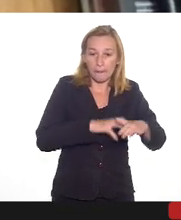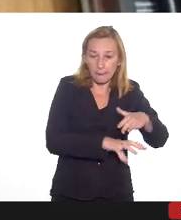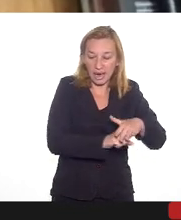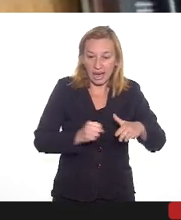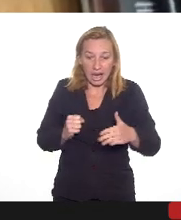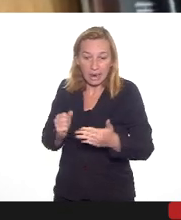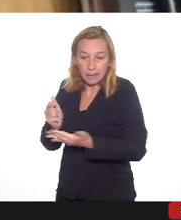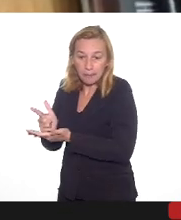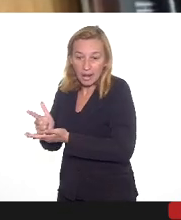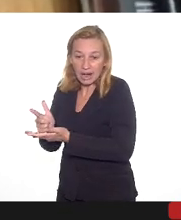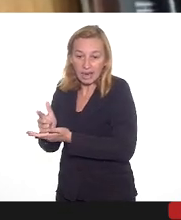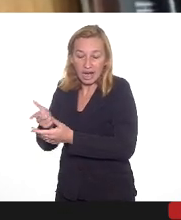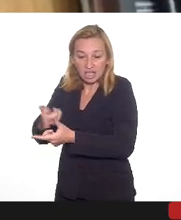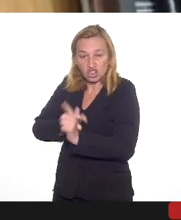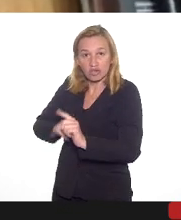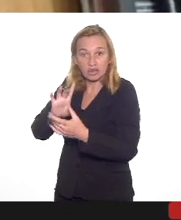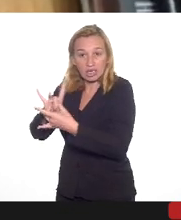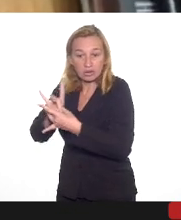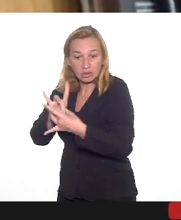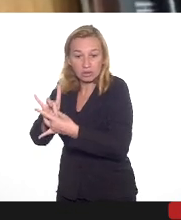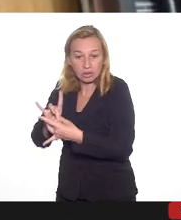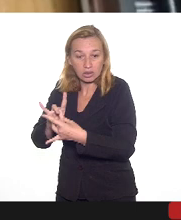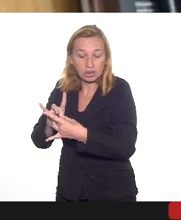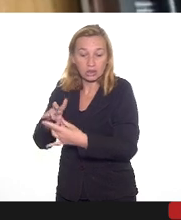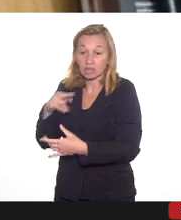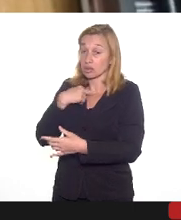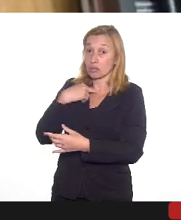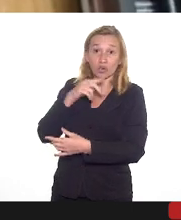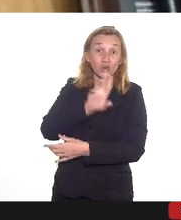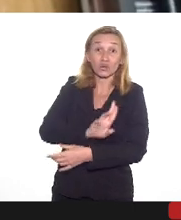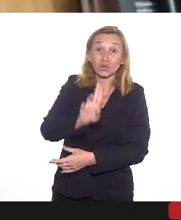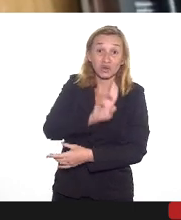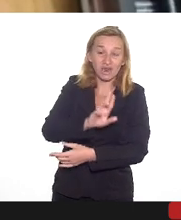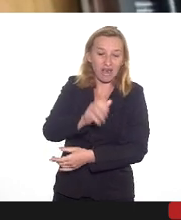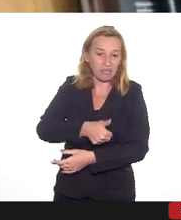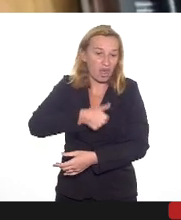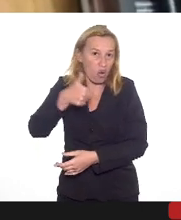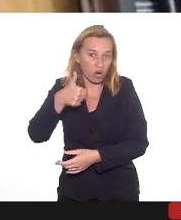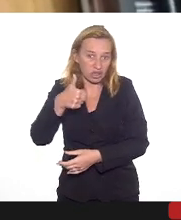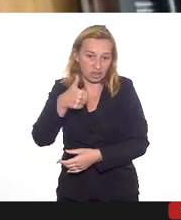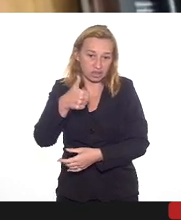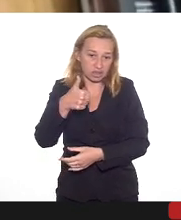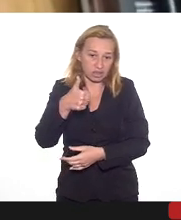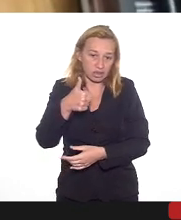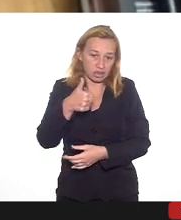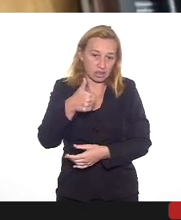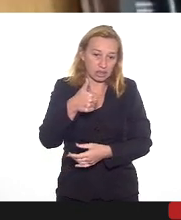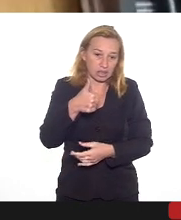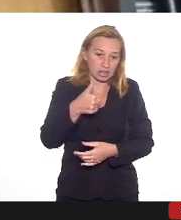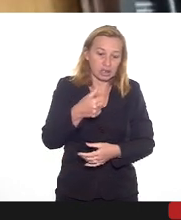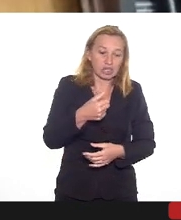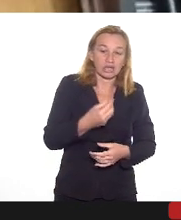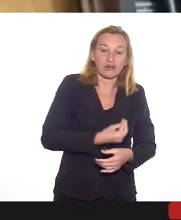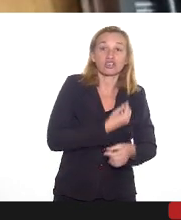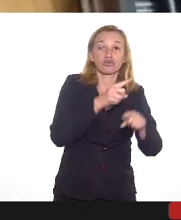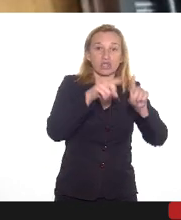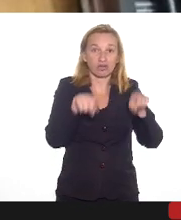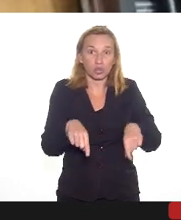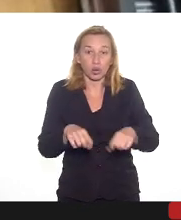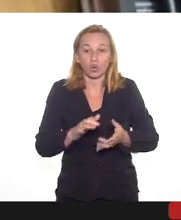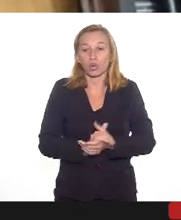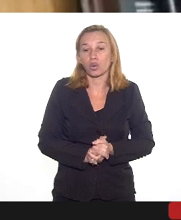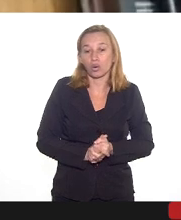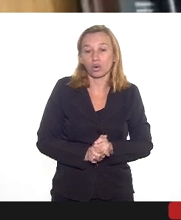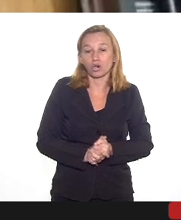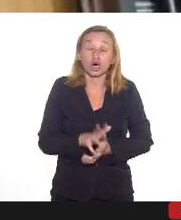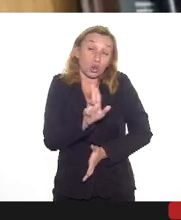que ele possa utilizar essa melhoria orçamentária para poder melhorar a situação dos servidores,